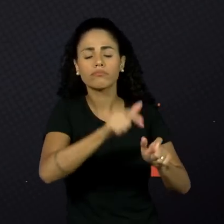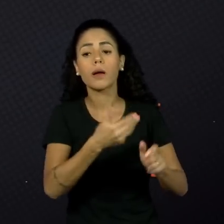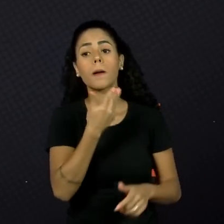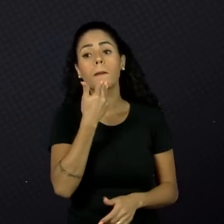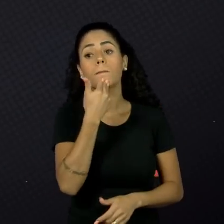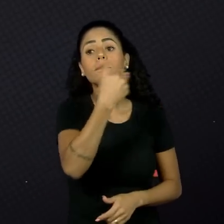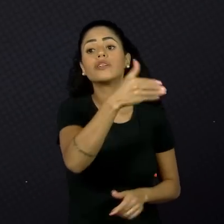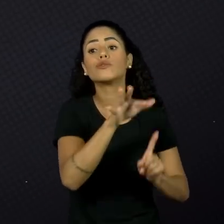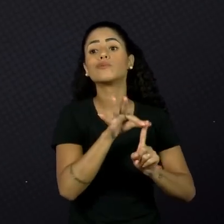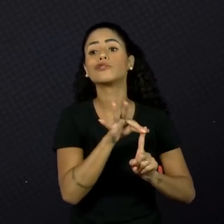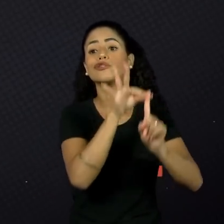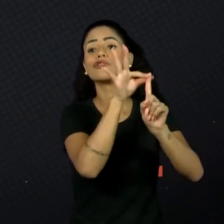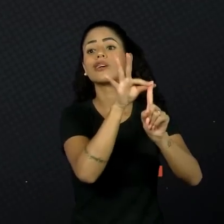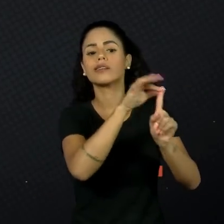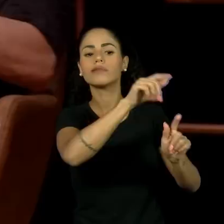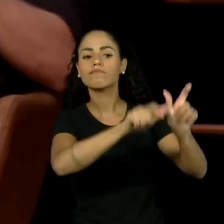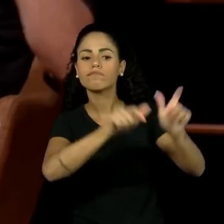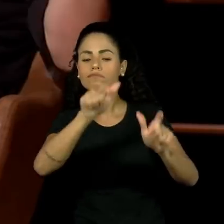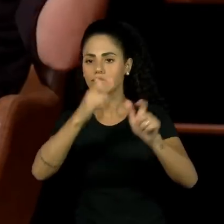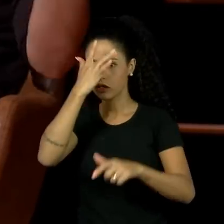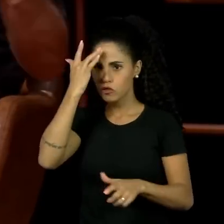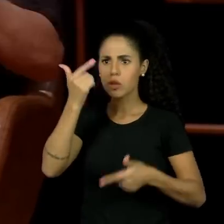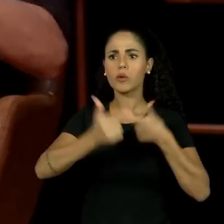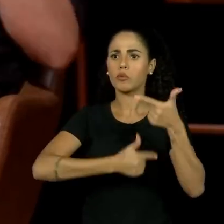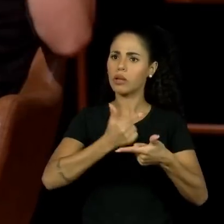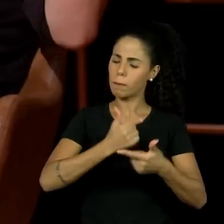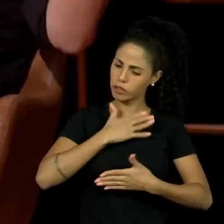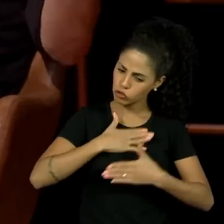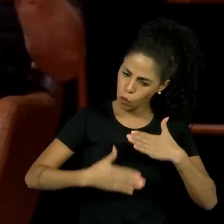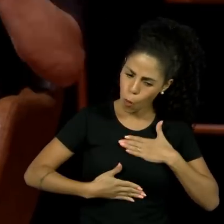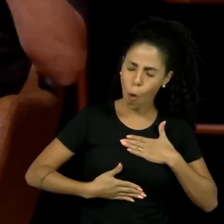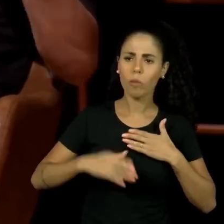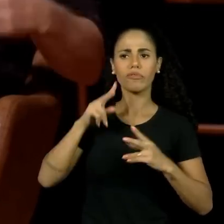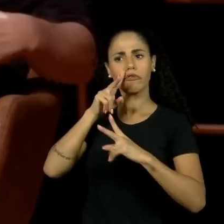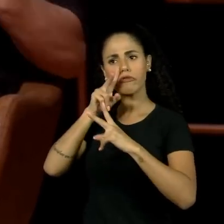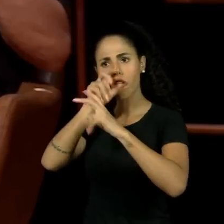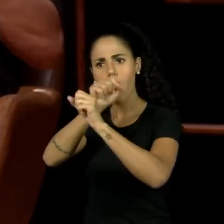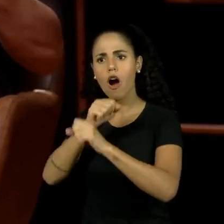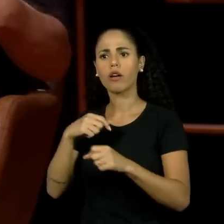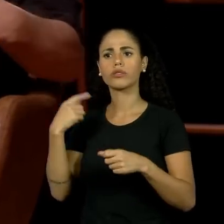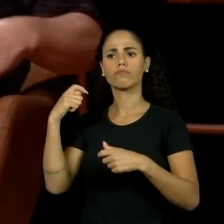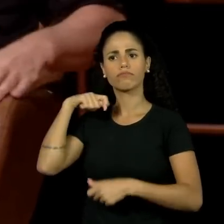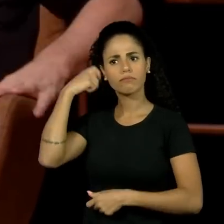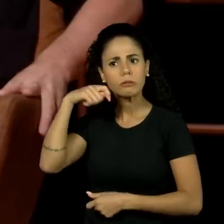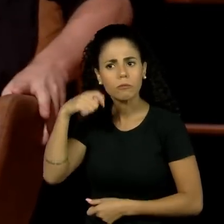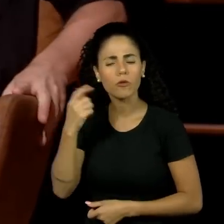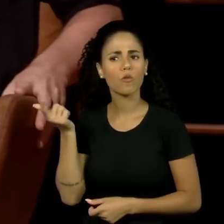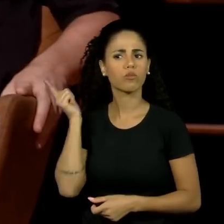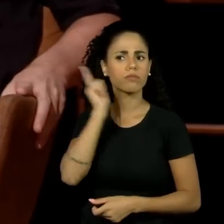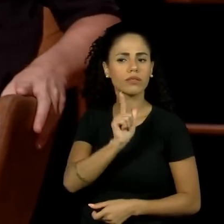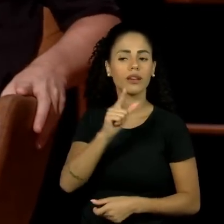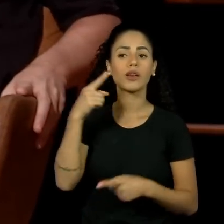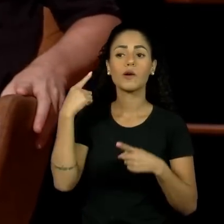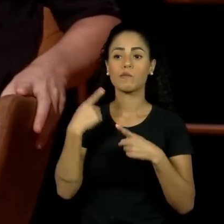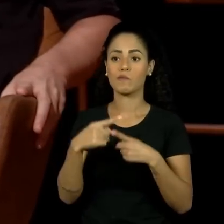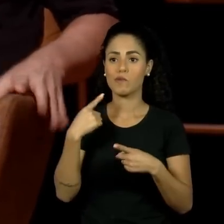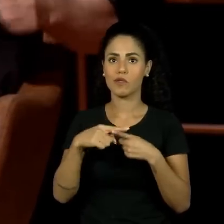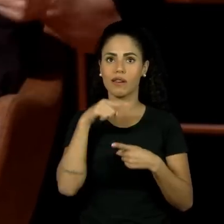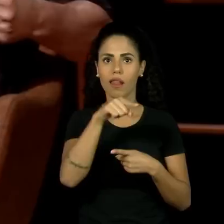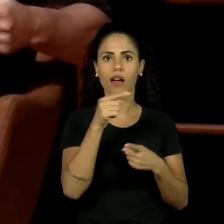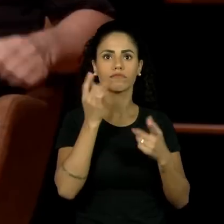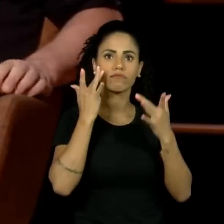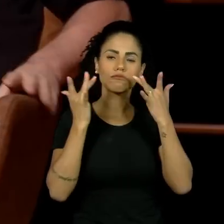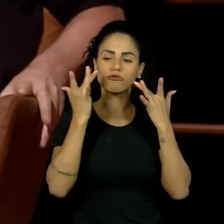algumas pessoas, enfim, que tivessem trabalho de corpo, que tivessem trabalho de ator, né? Que o teatro do Gerald é